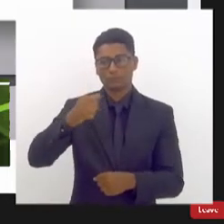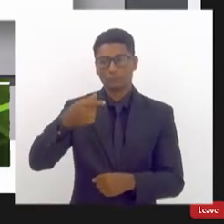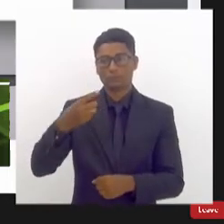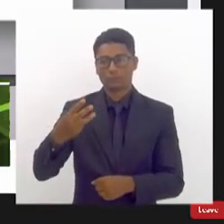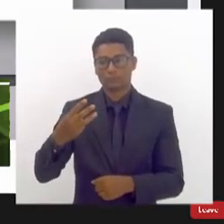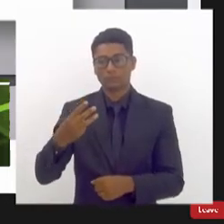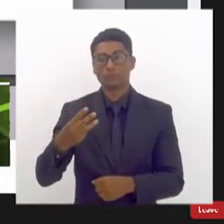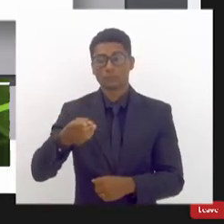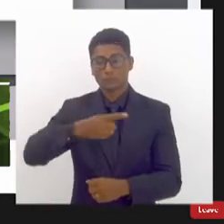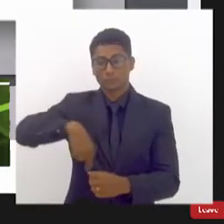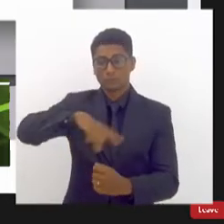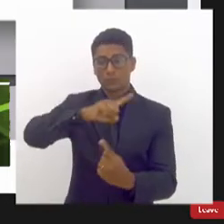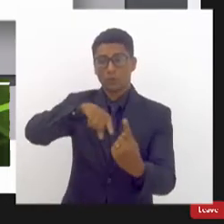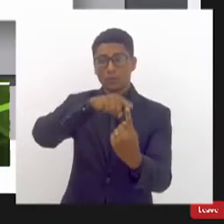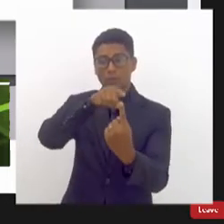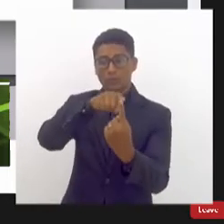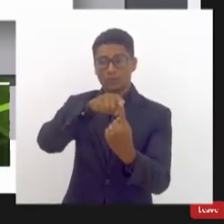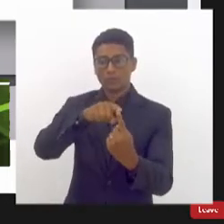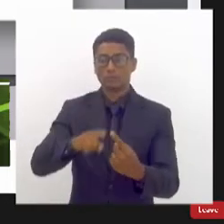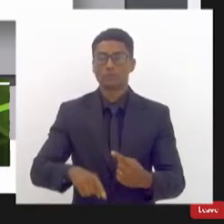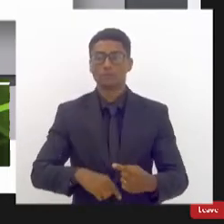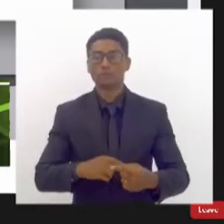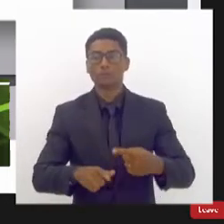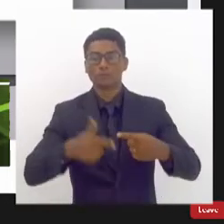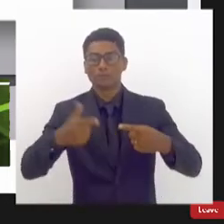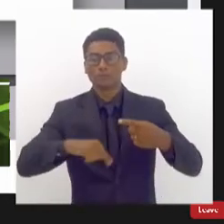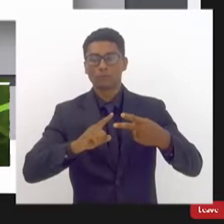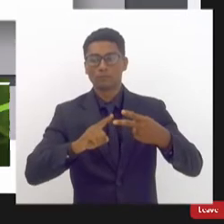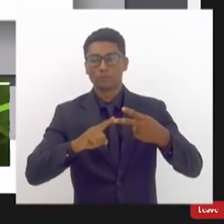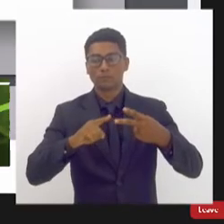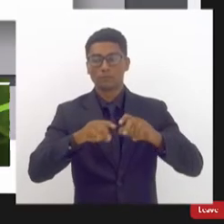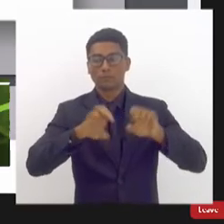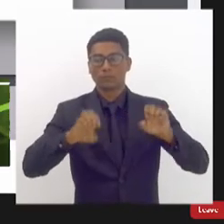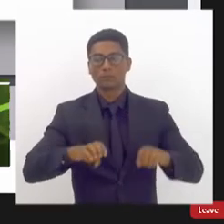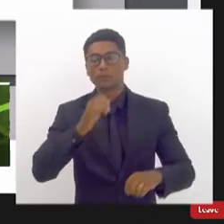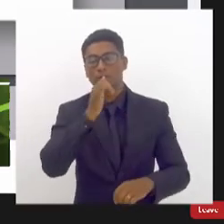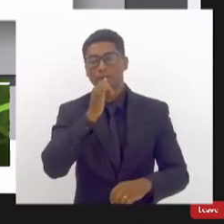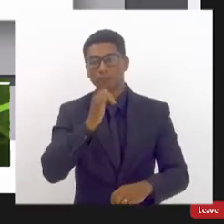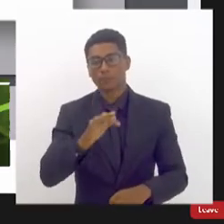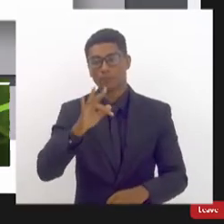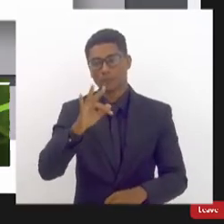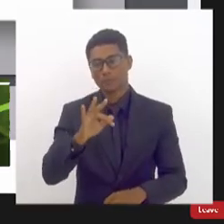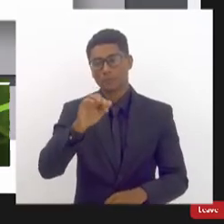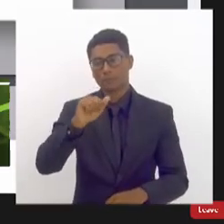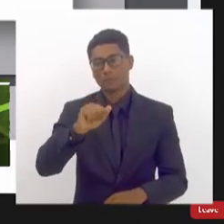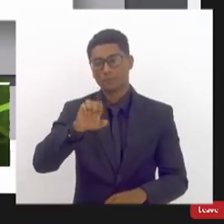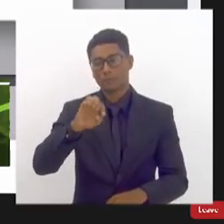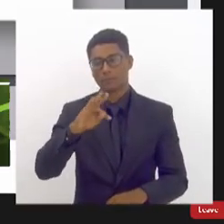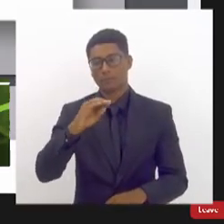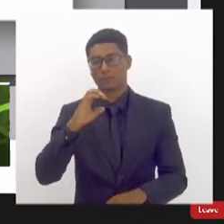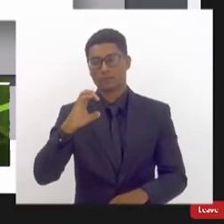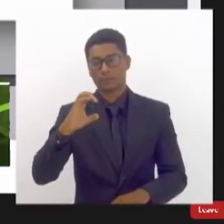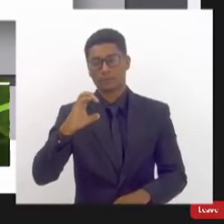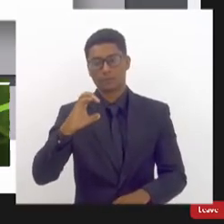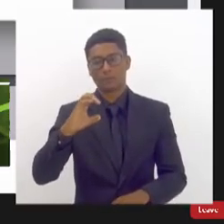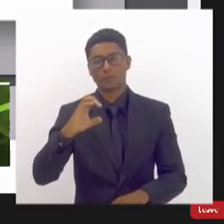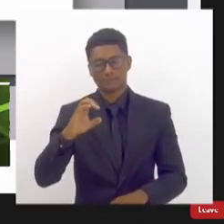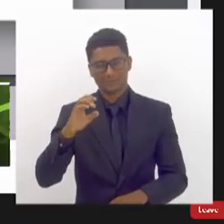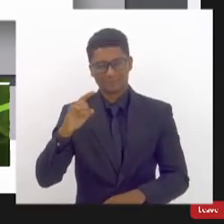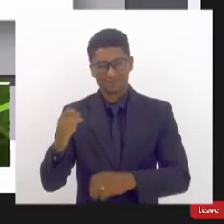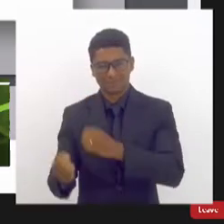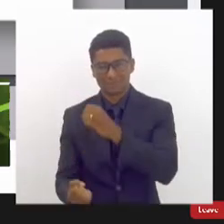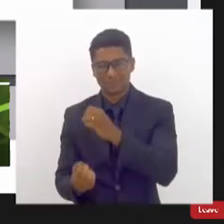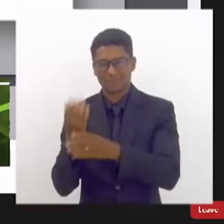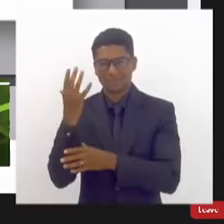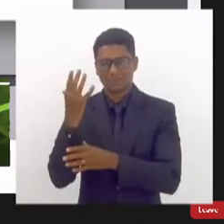das nossas metas. A estruturação. A exemplo da FAETEC, a FAETEC, quando ela foi criada,